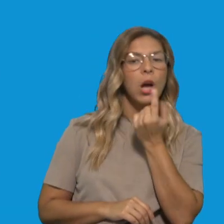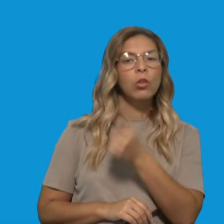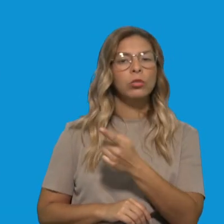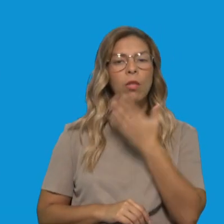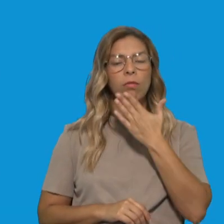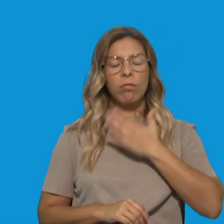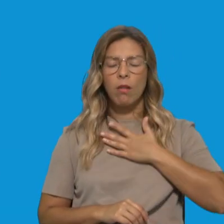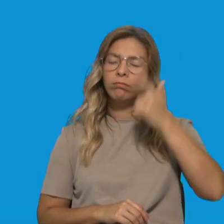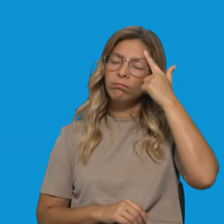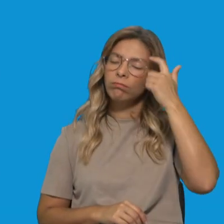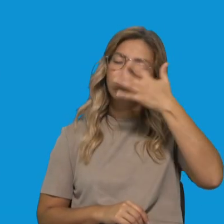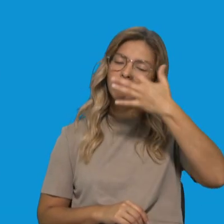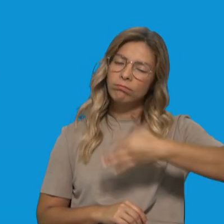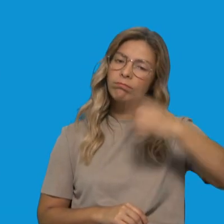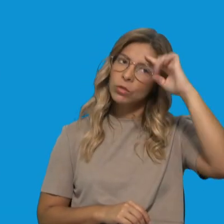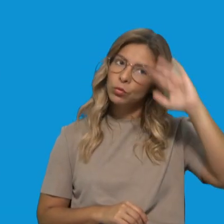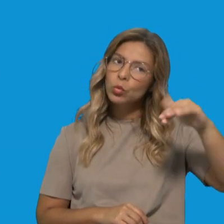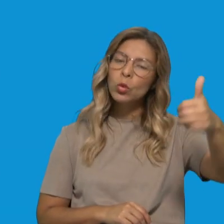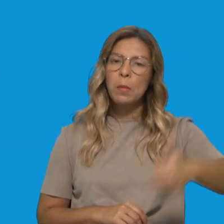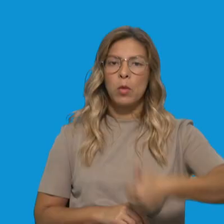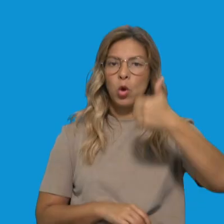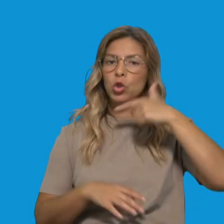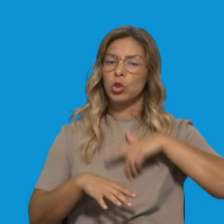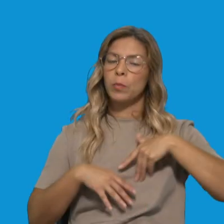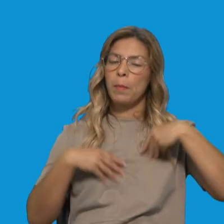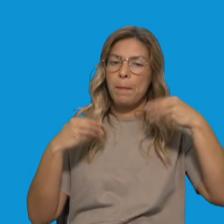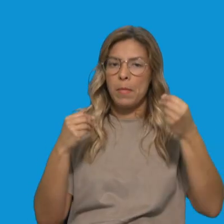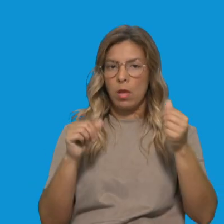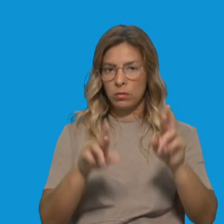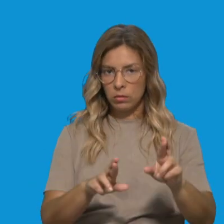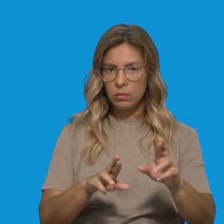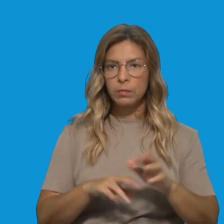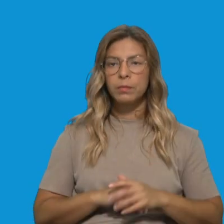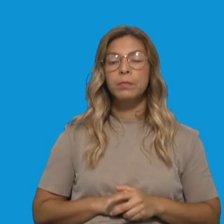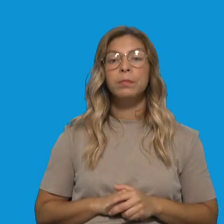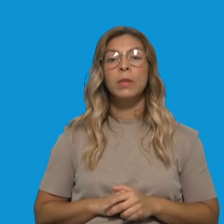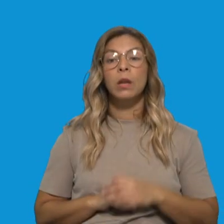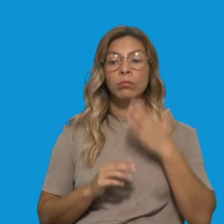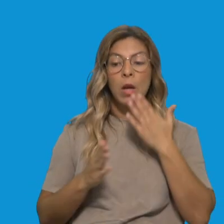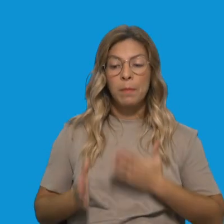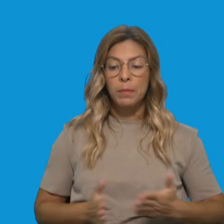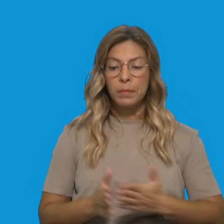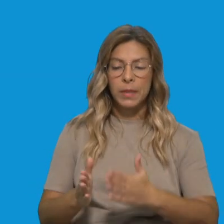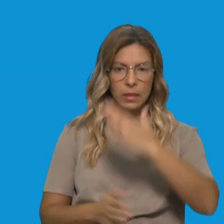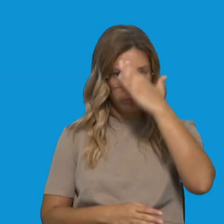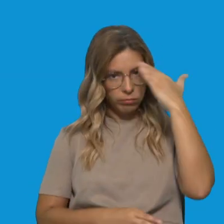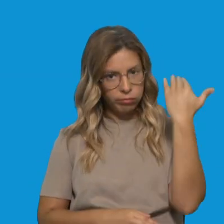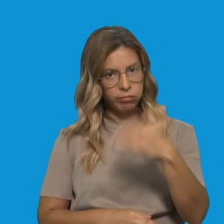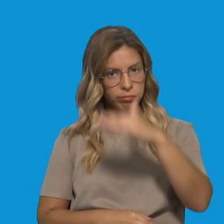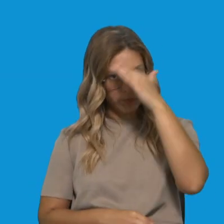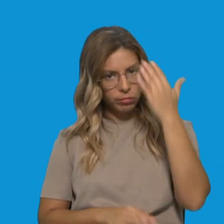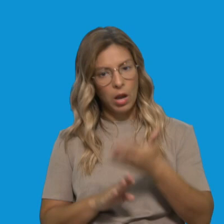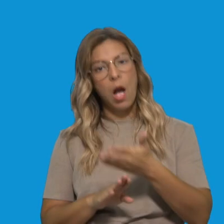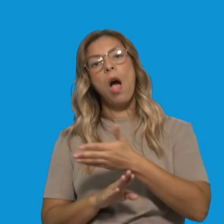esperança. Celebrar o caminho doloroso do crucificado é preparar-nos, como